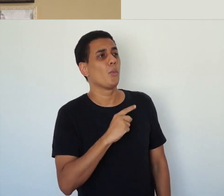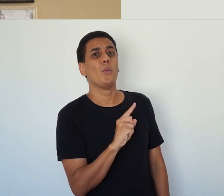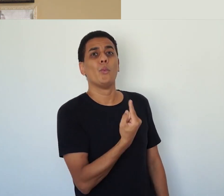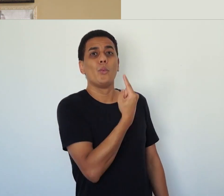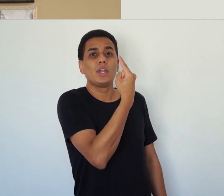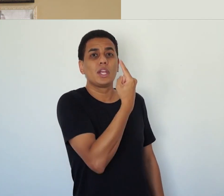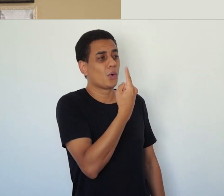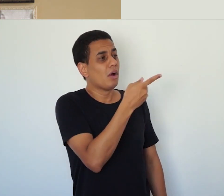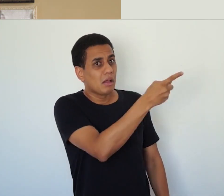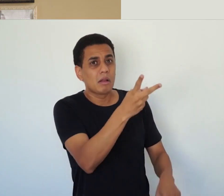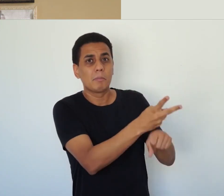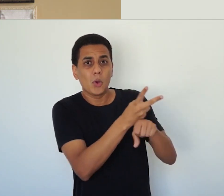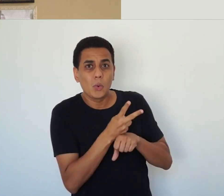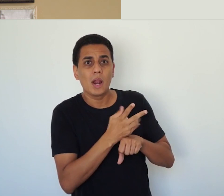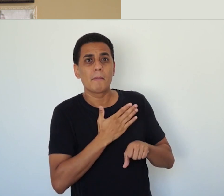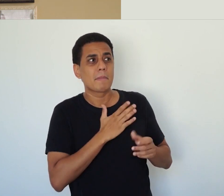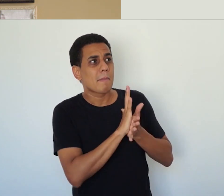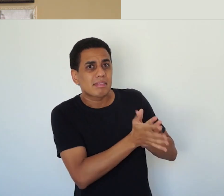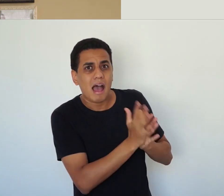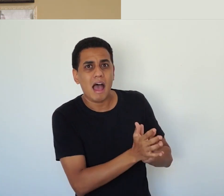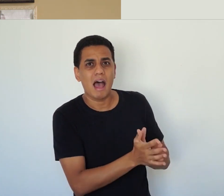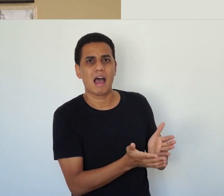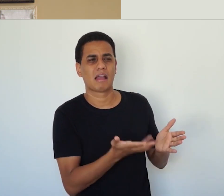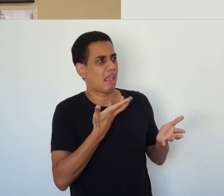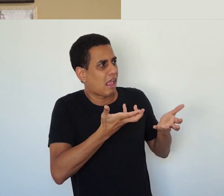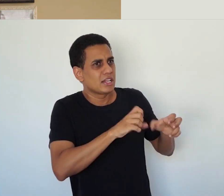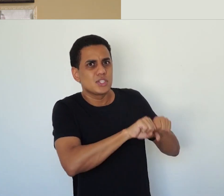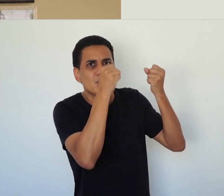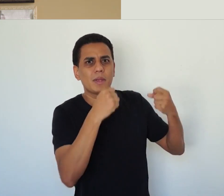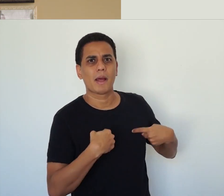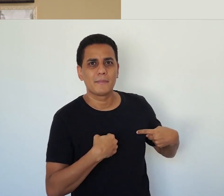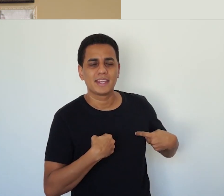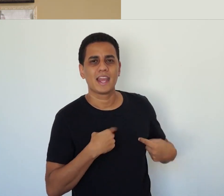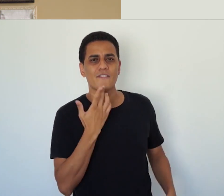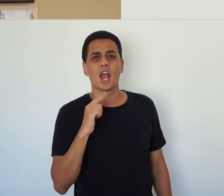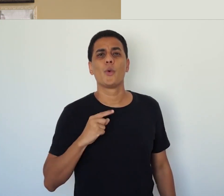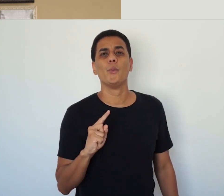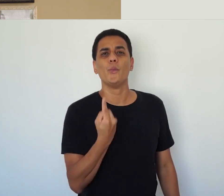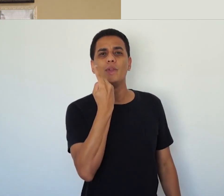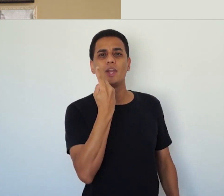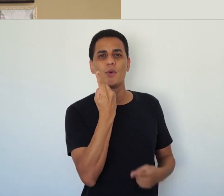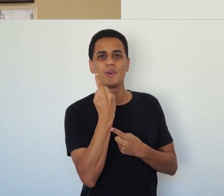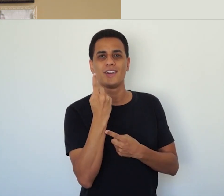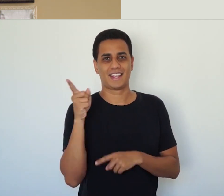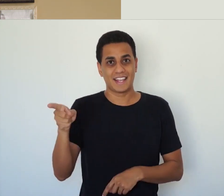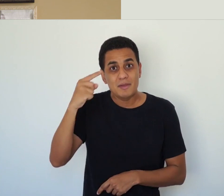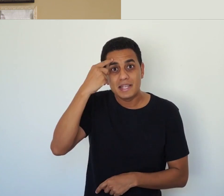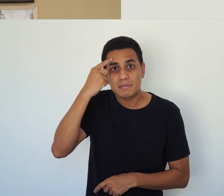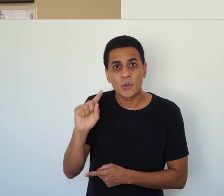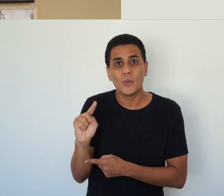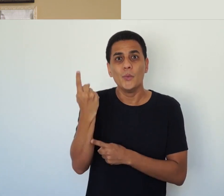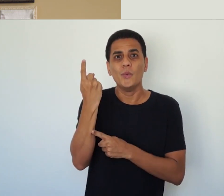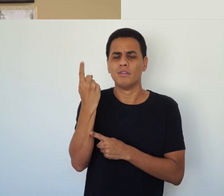o único que sobrou e agora também estão me procurando para que possam me destruir. Interessante